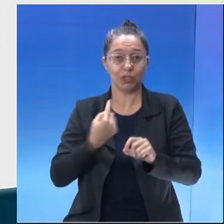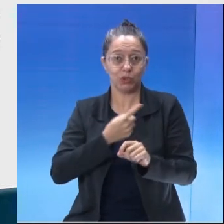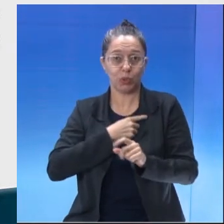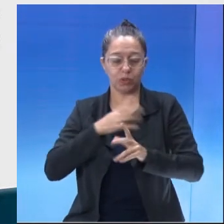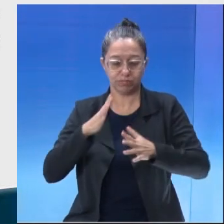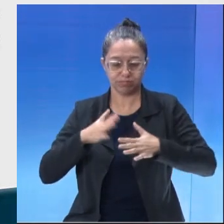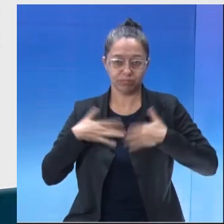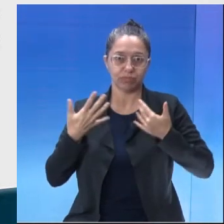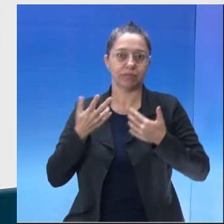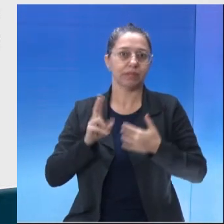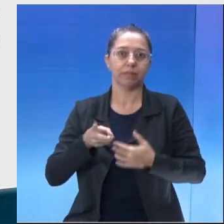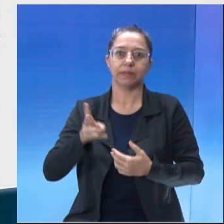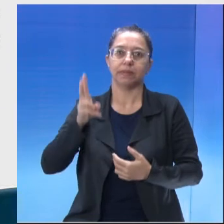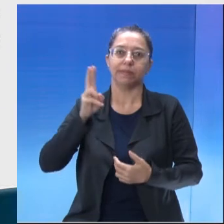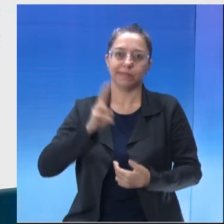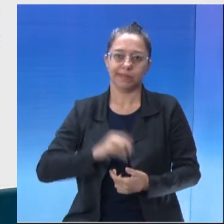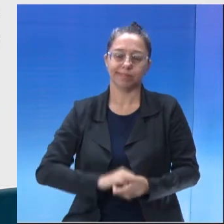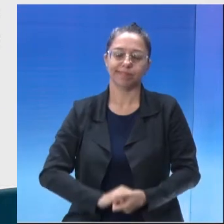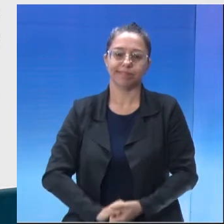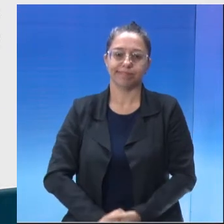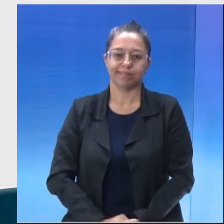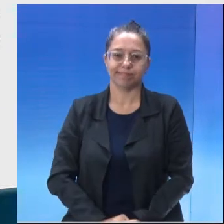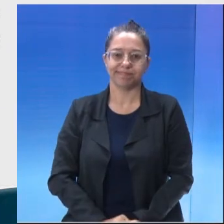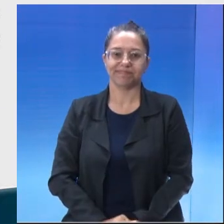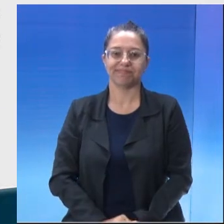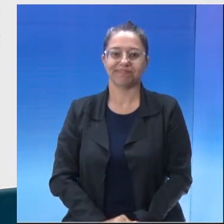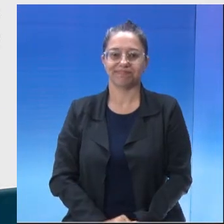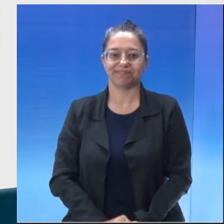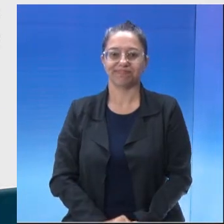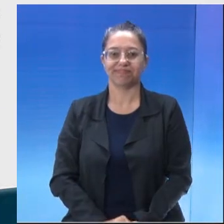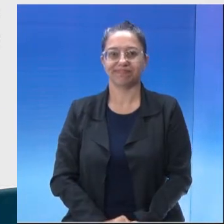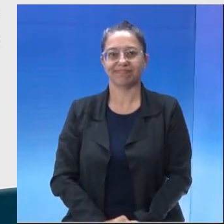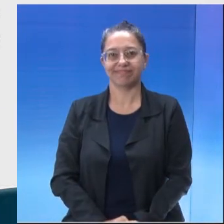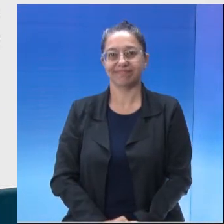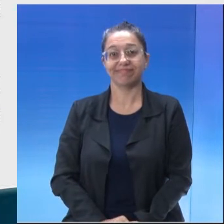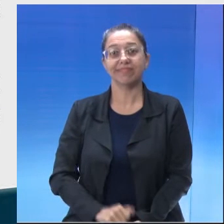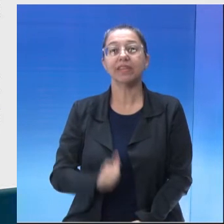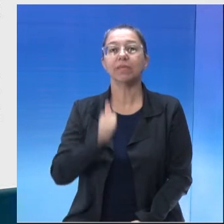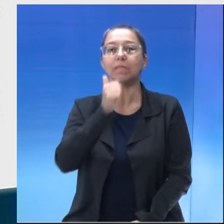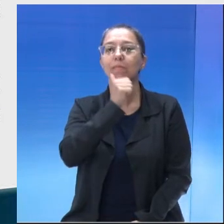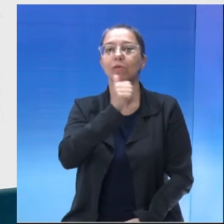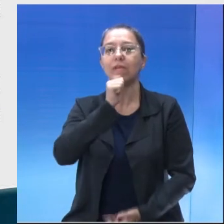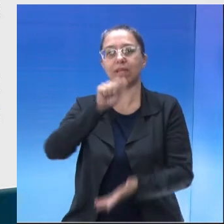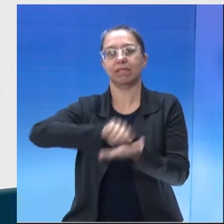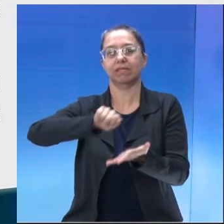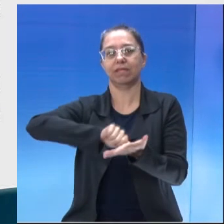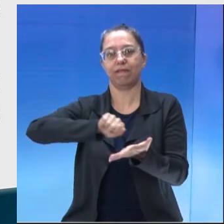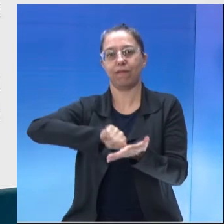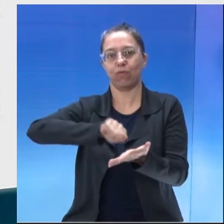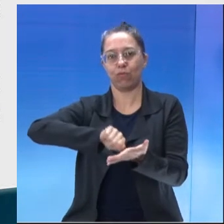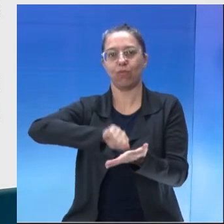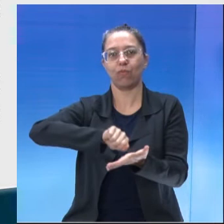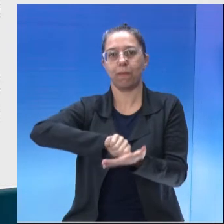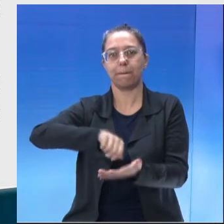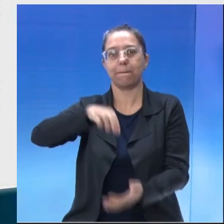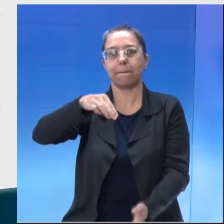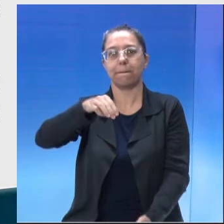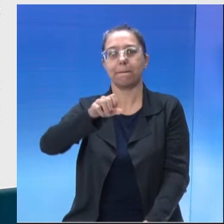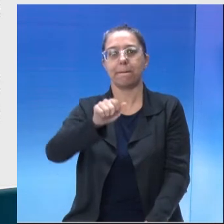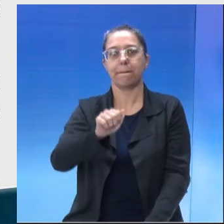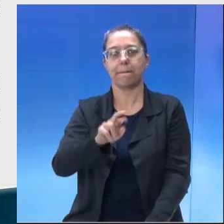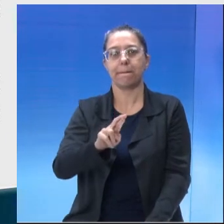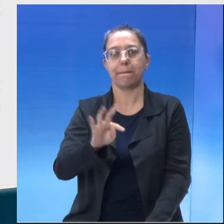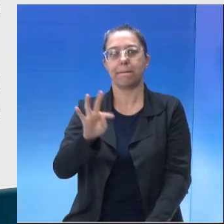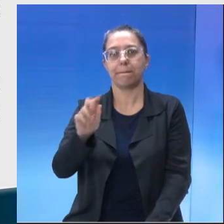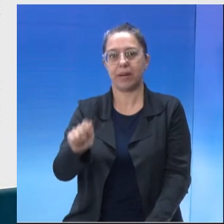surpreendente a nossa vida. Então, é da Marta Medeiros esse texto. Vamos, então, o que